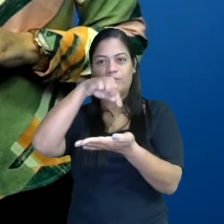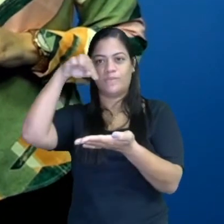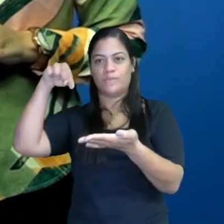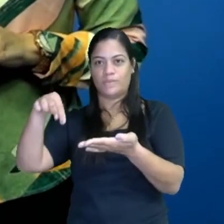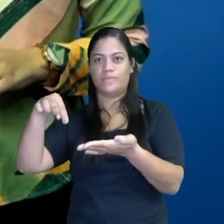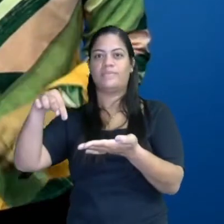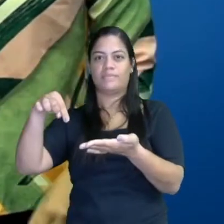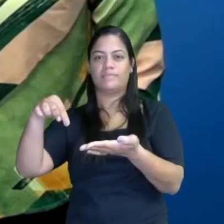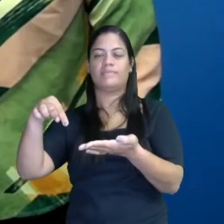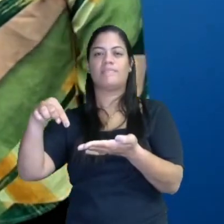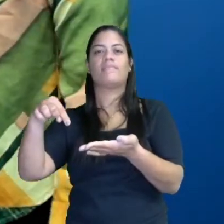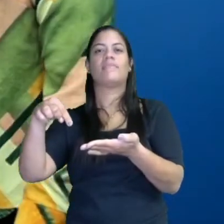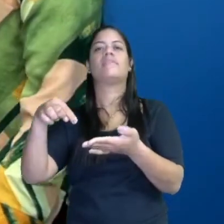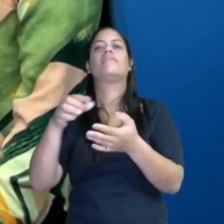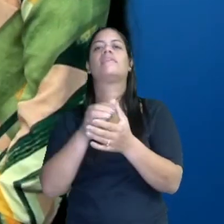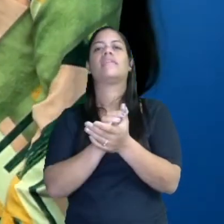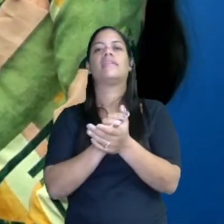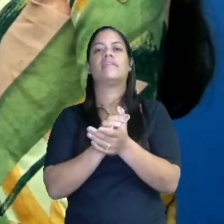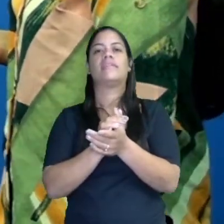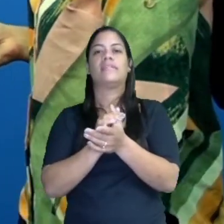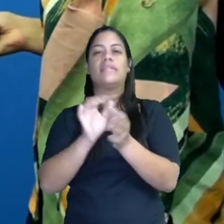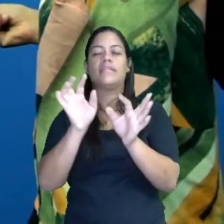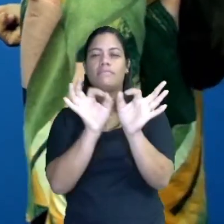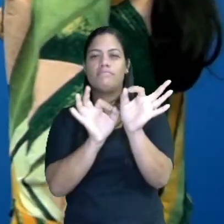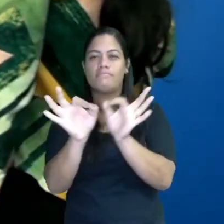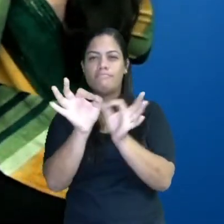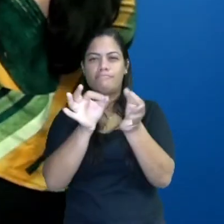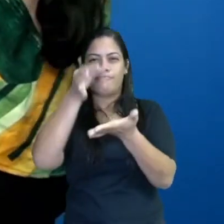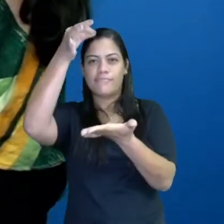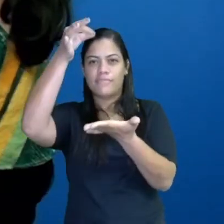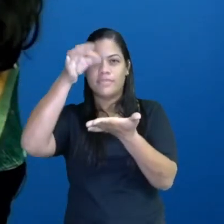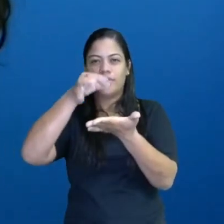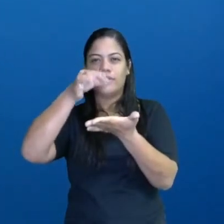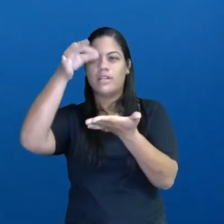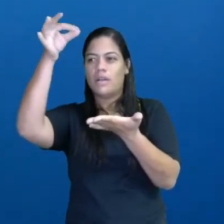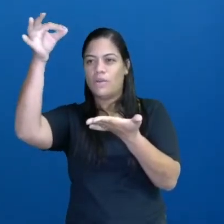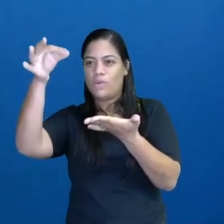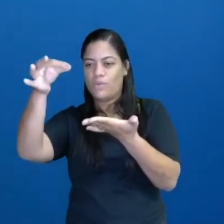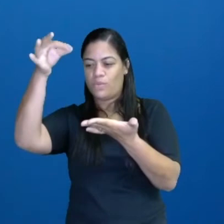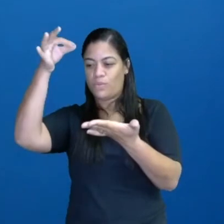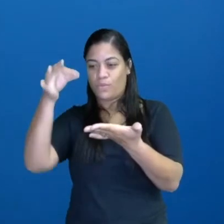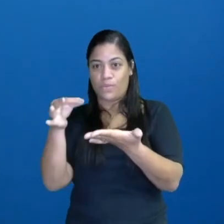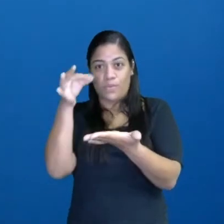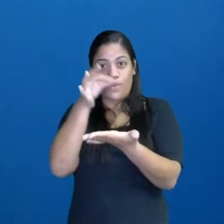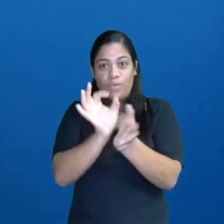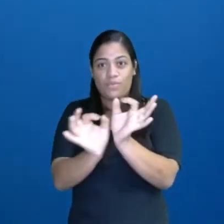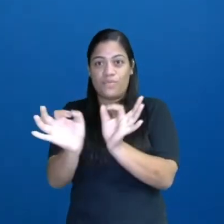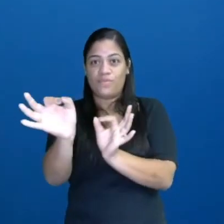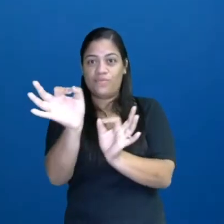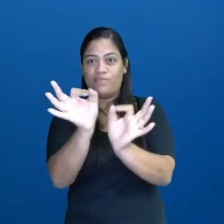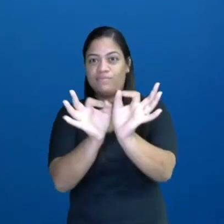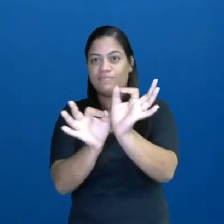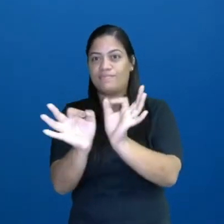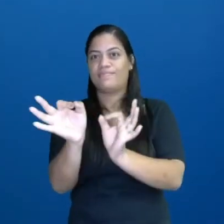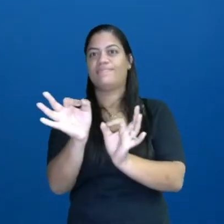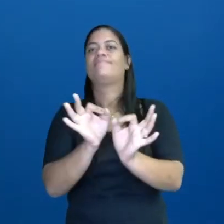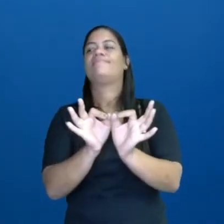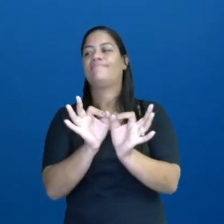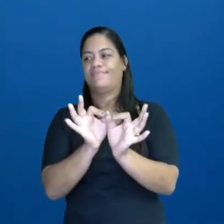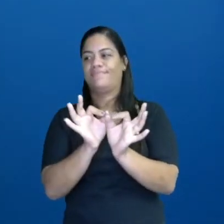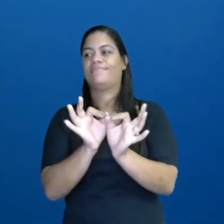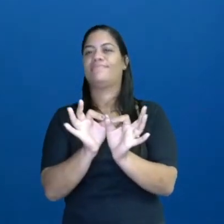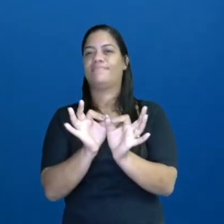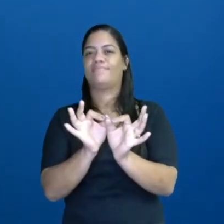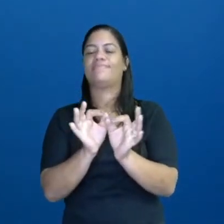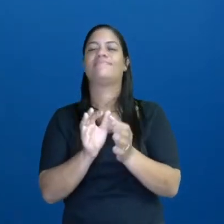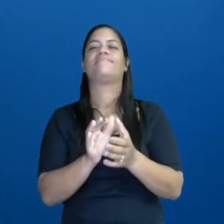base, retos em um sentido vertical, ó. Então, depois de você ter montado a base, você vai apenas